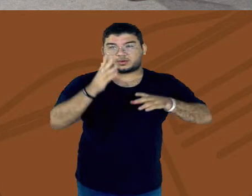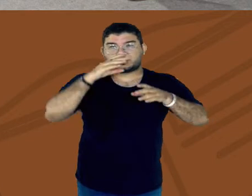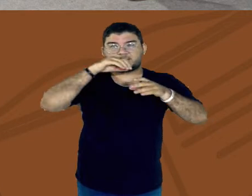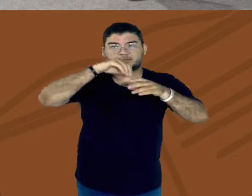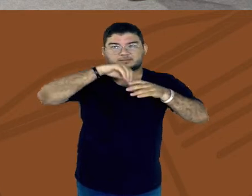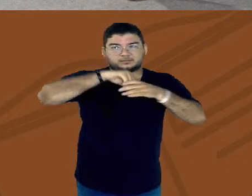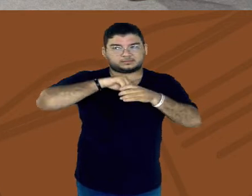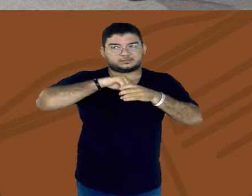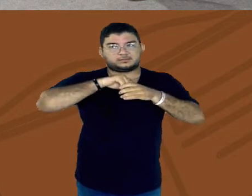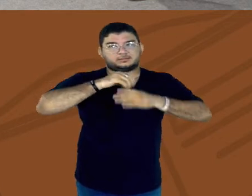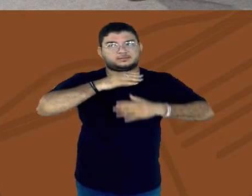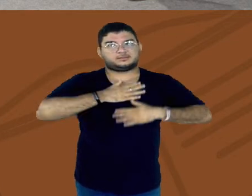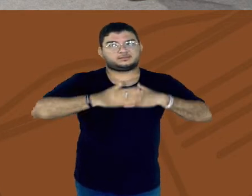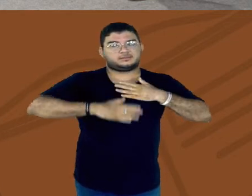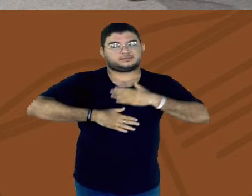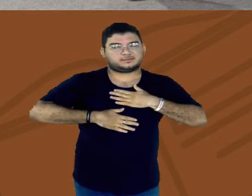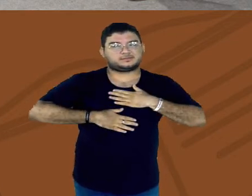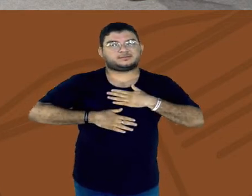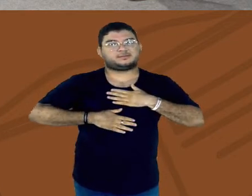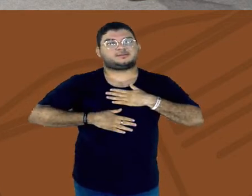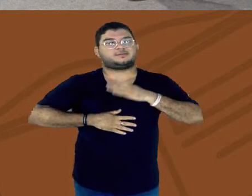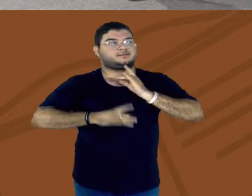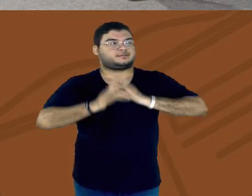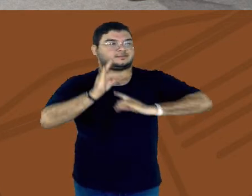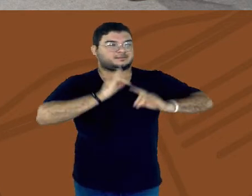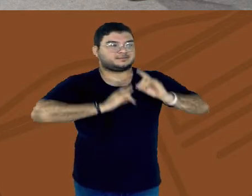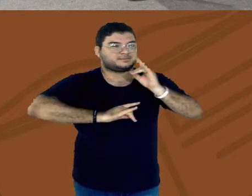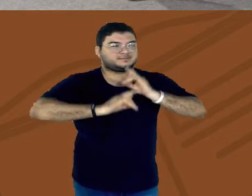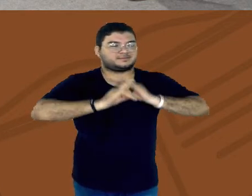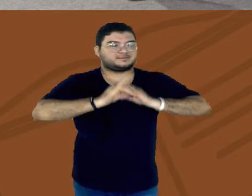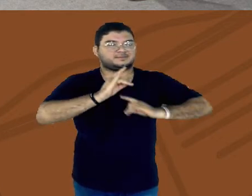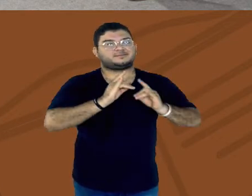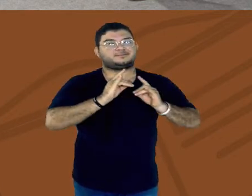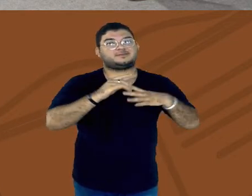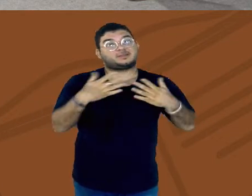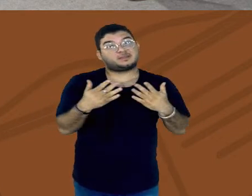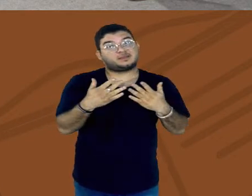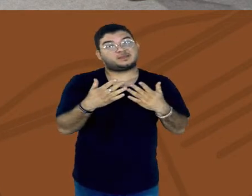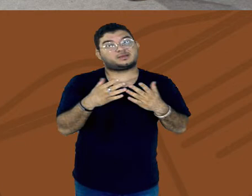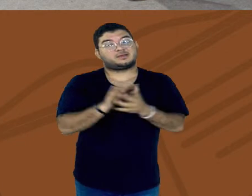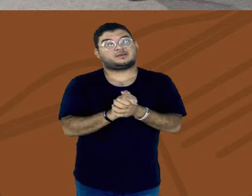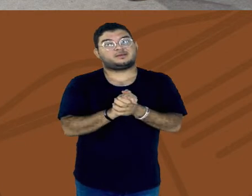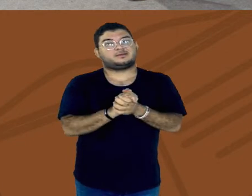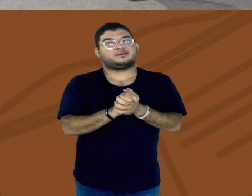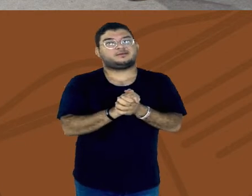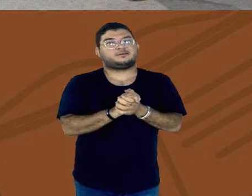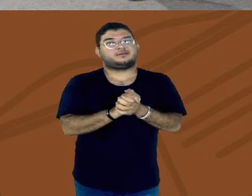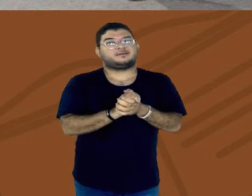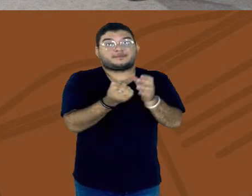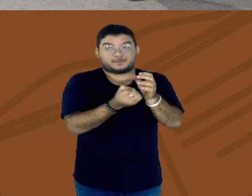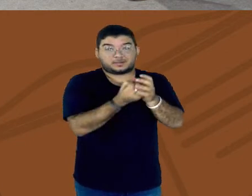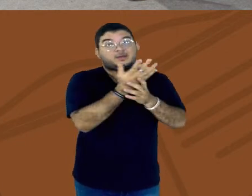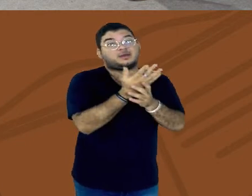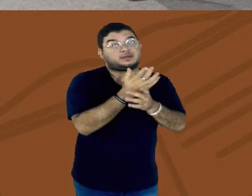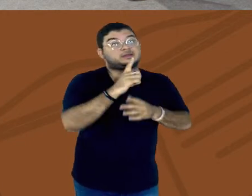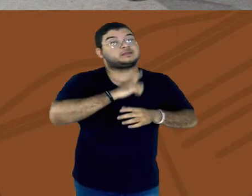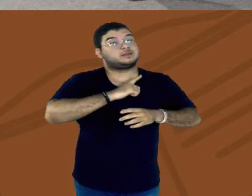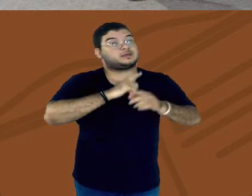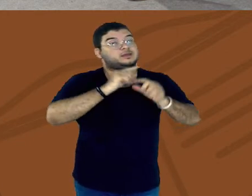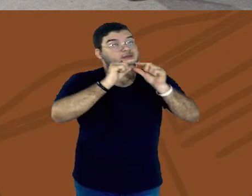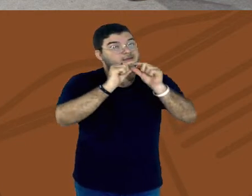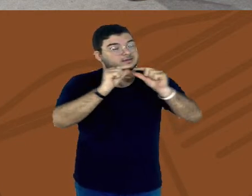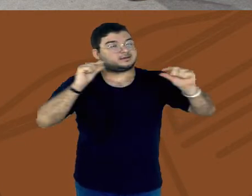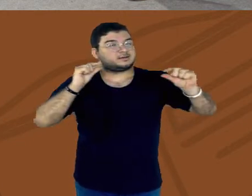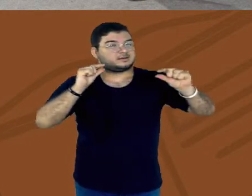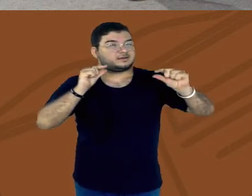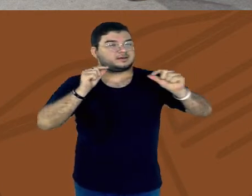corpo. Produzem essas secreções, no caso, as exócrinas, elas apresentam esses canais, esses